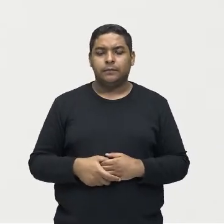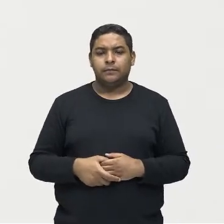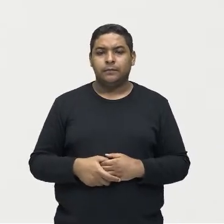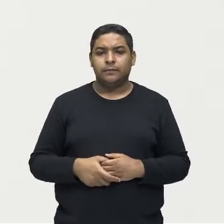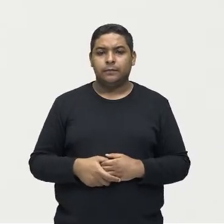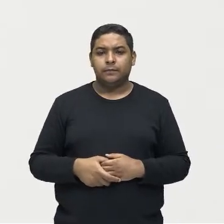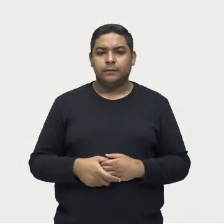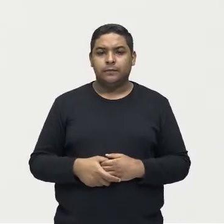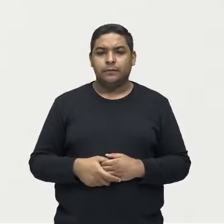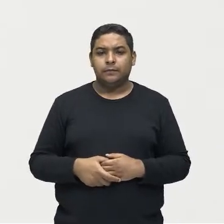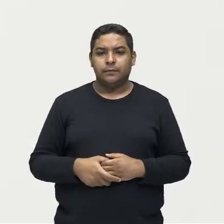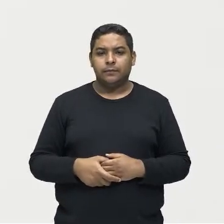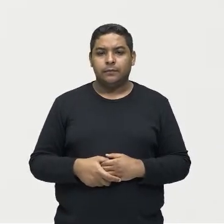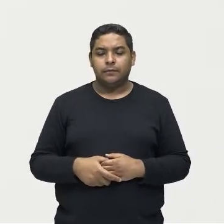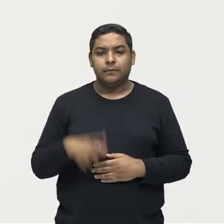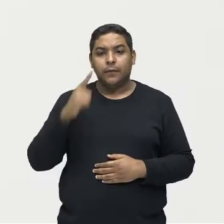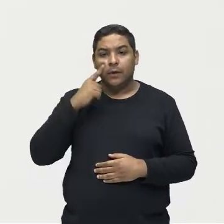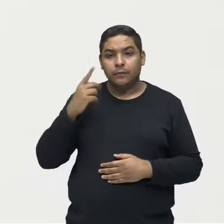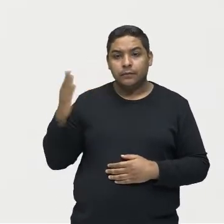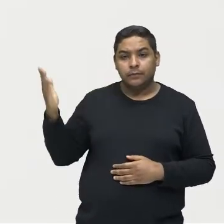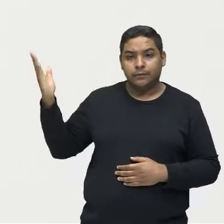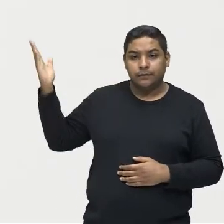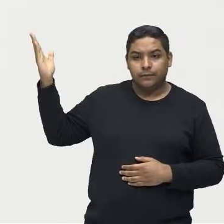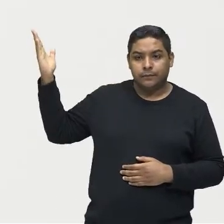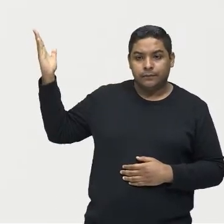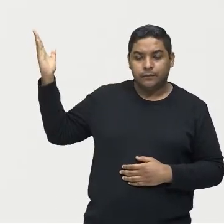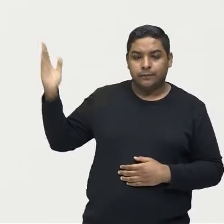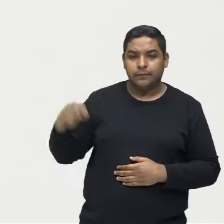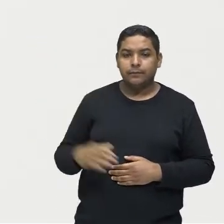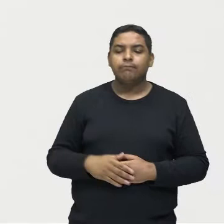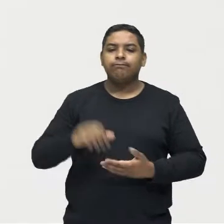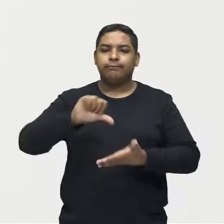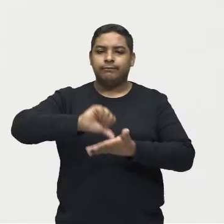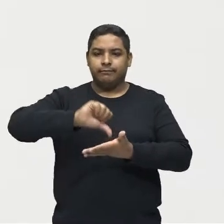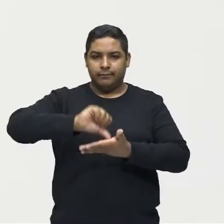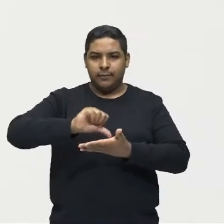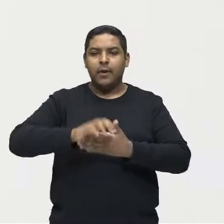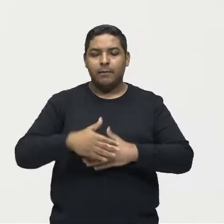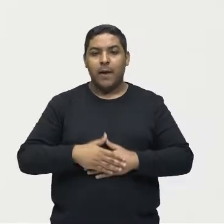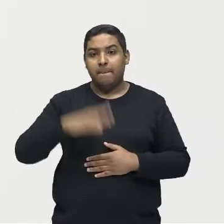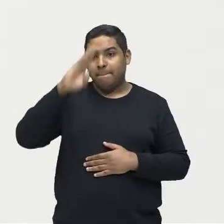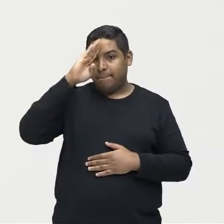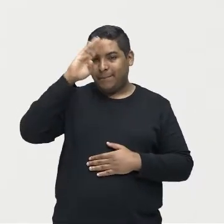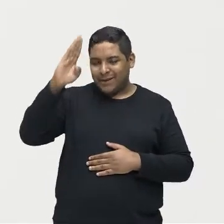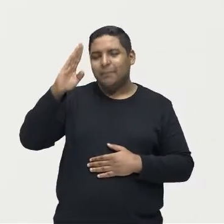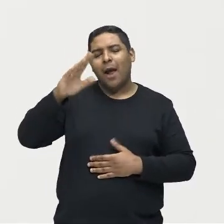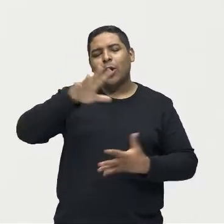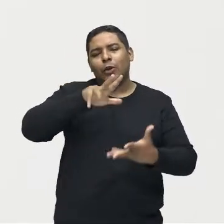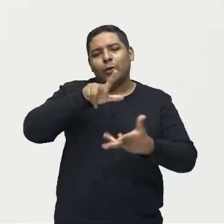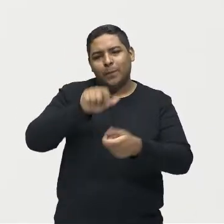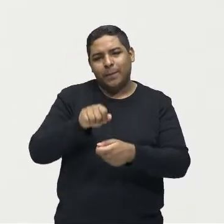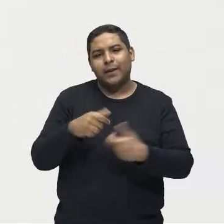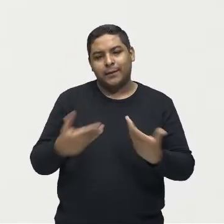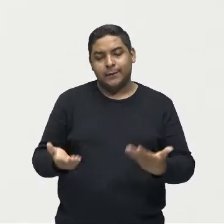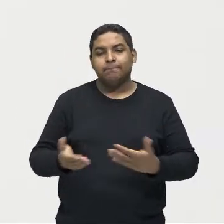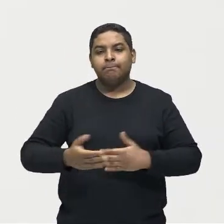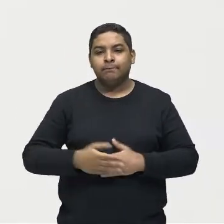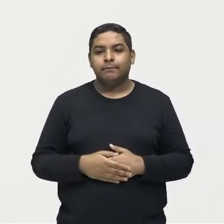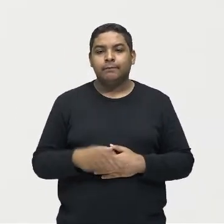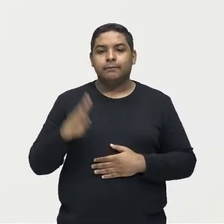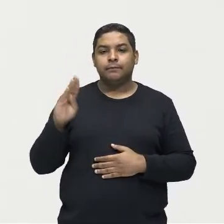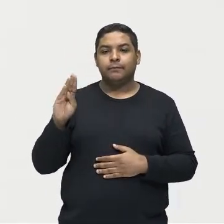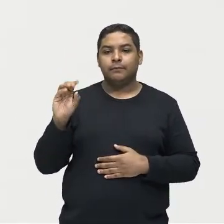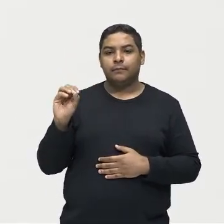a megalópole, uma das principais aqui dos Estados Unidos, do planeta, na verdade, né? Então, aqui a gente observa,